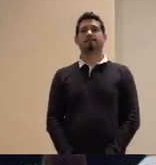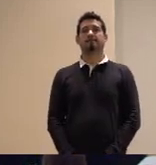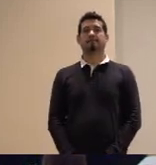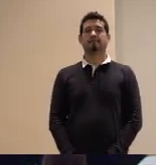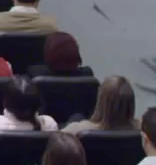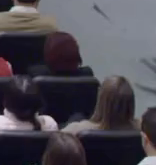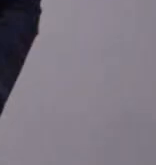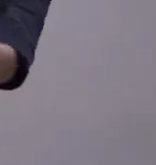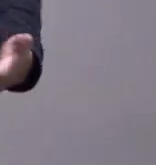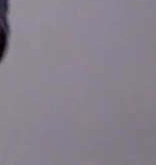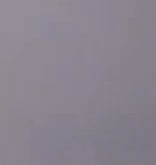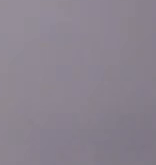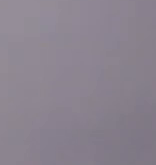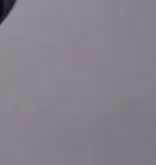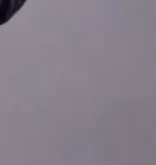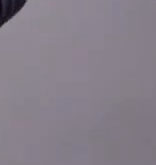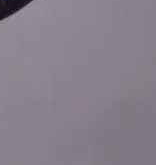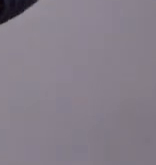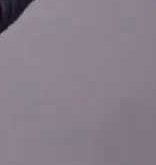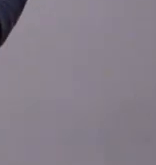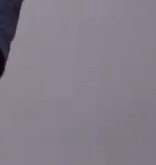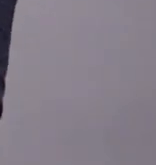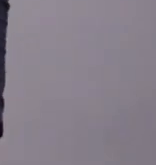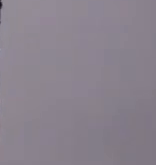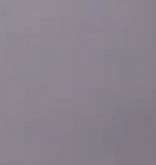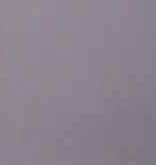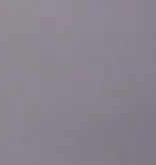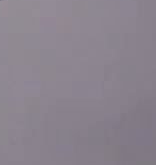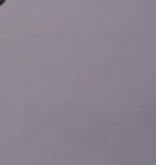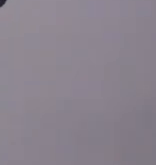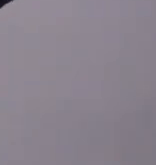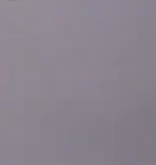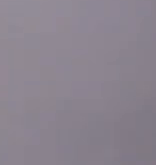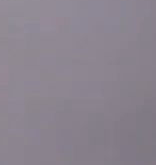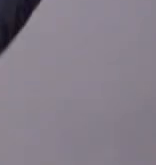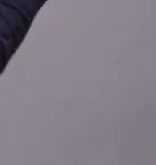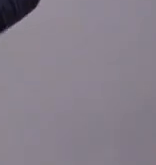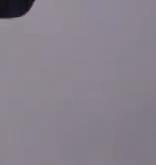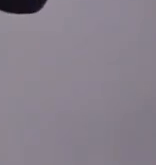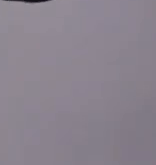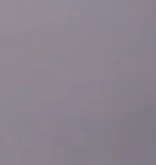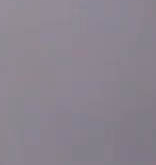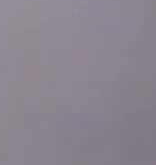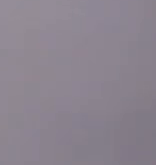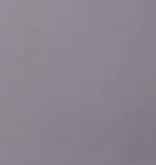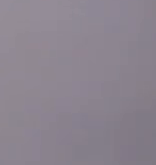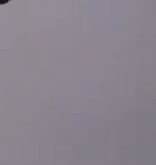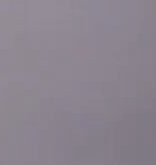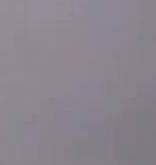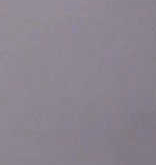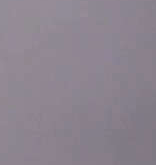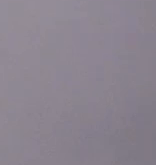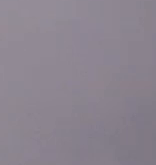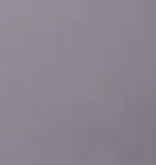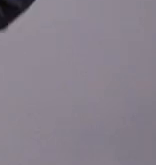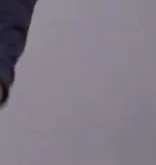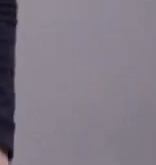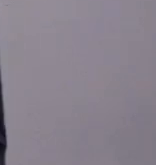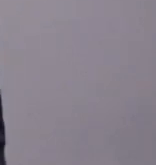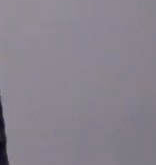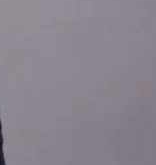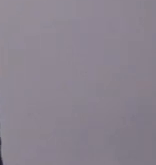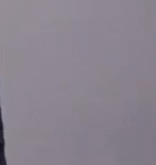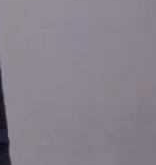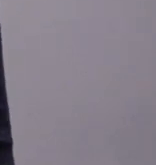Com a palavra, neste momento, senhora diretora de Direitos Humanos da Secretaria de Estado de Desenvolvimento Social, Larissa